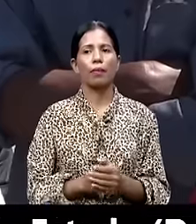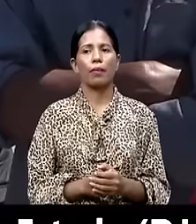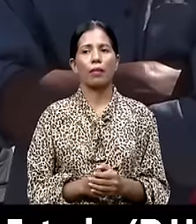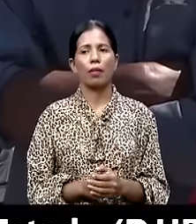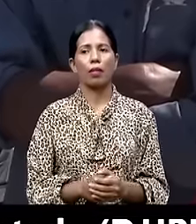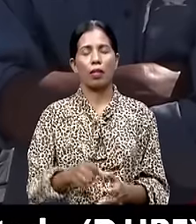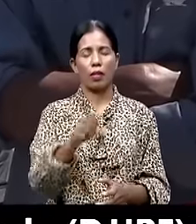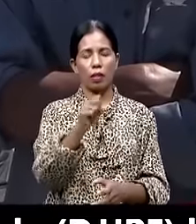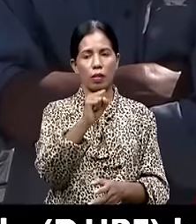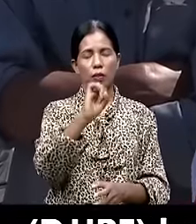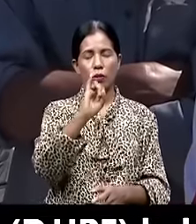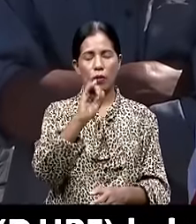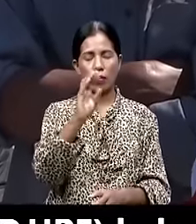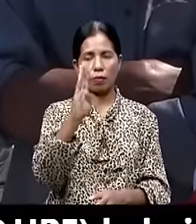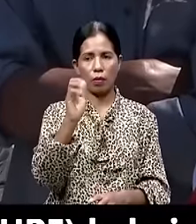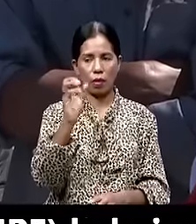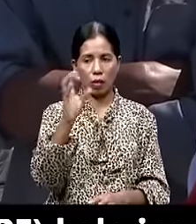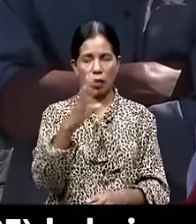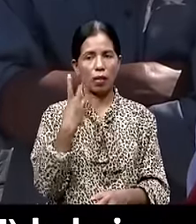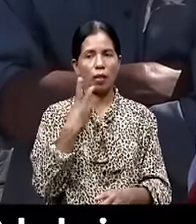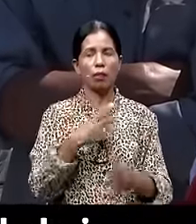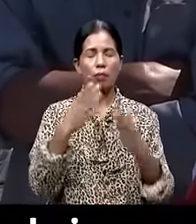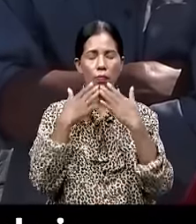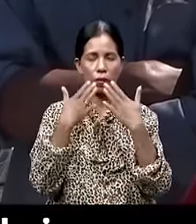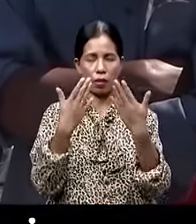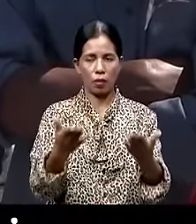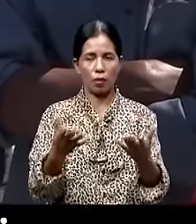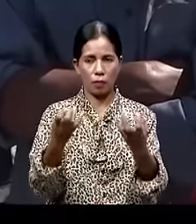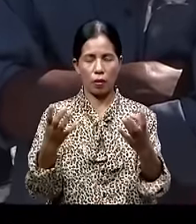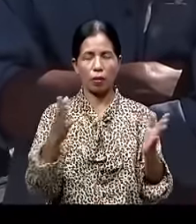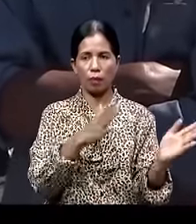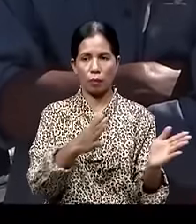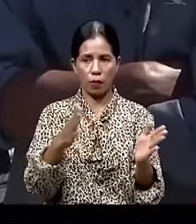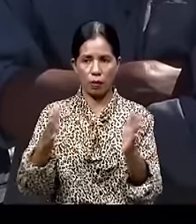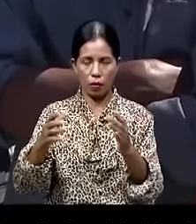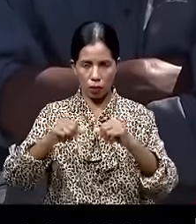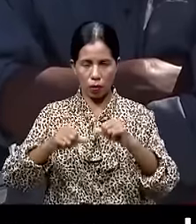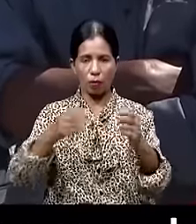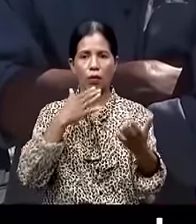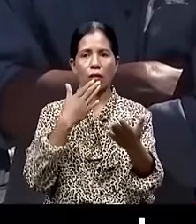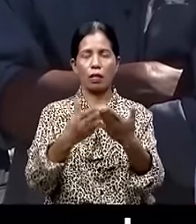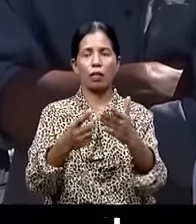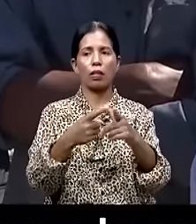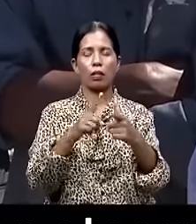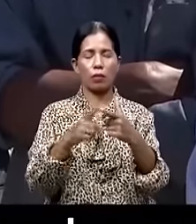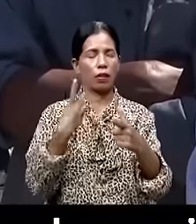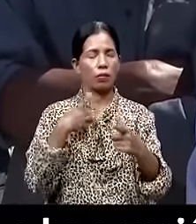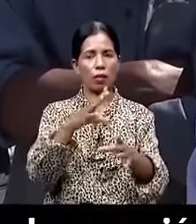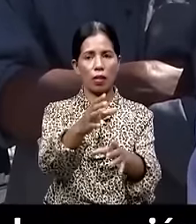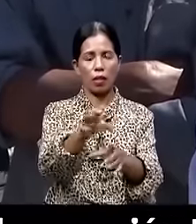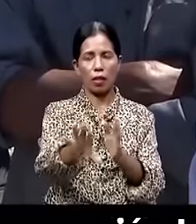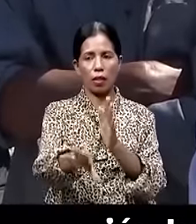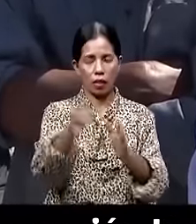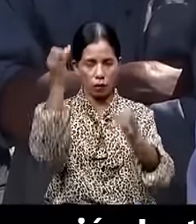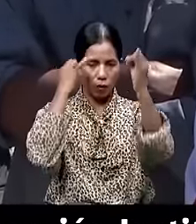subão. Também a me agradeço de teves, processo né lá o dia, depois da minha reta informação,